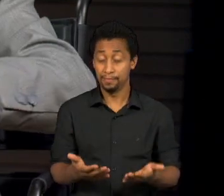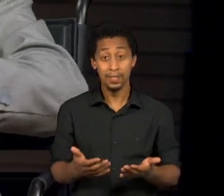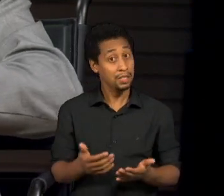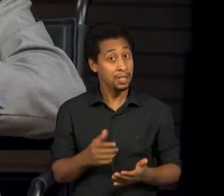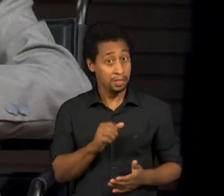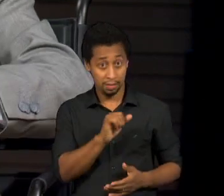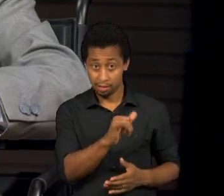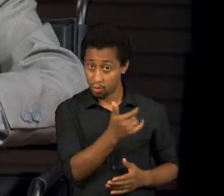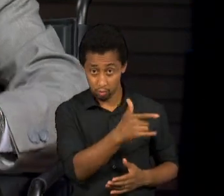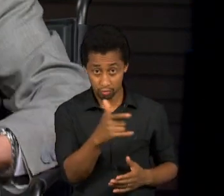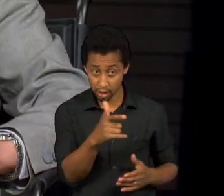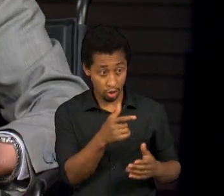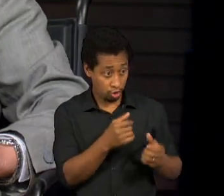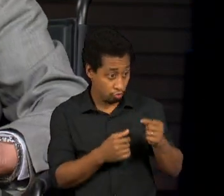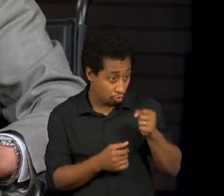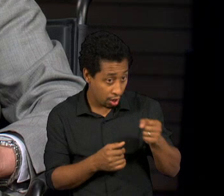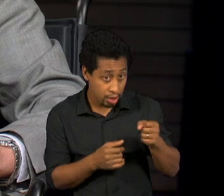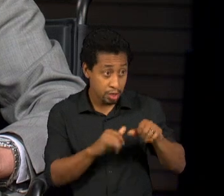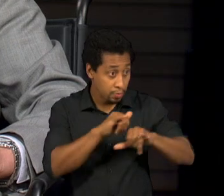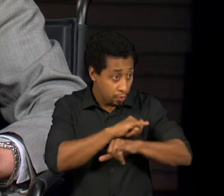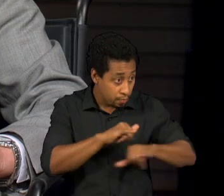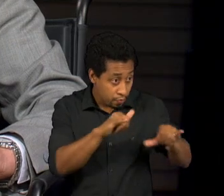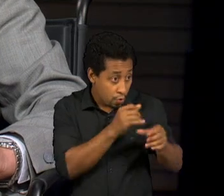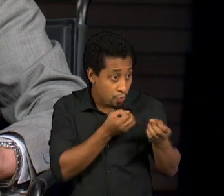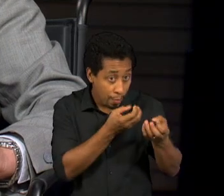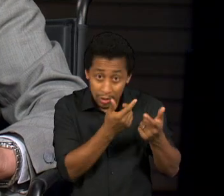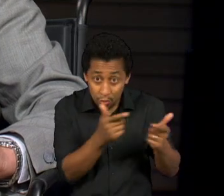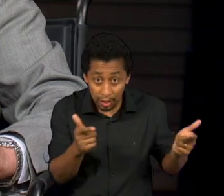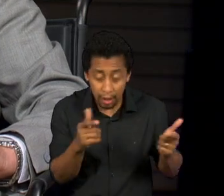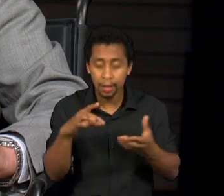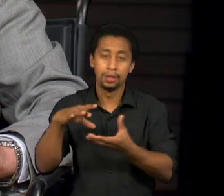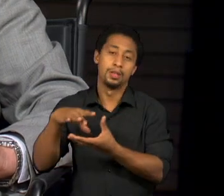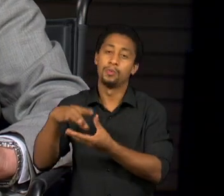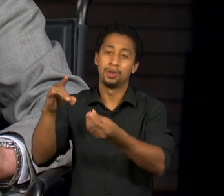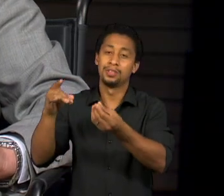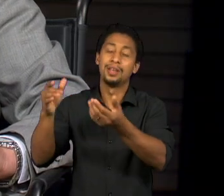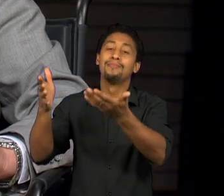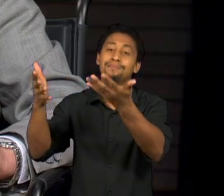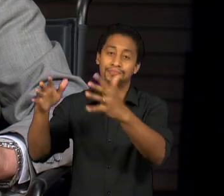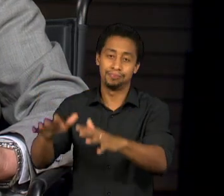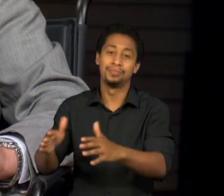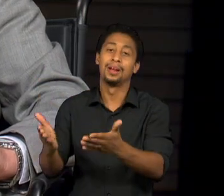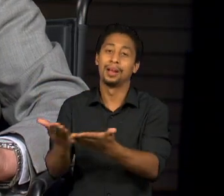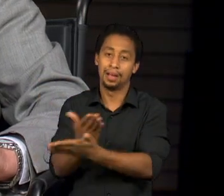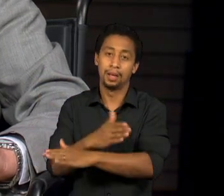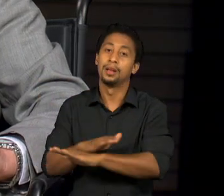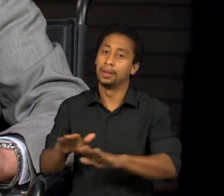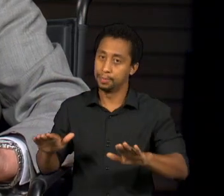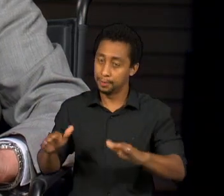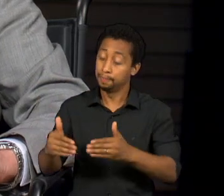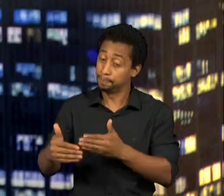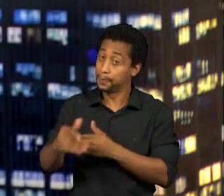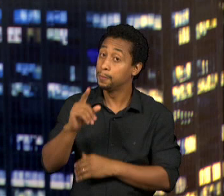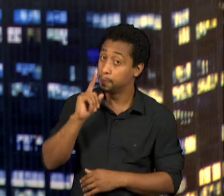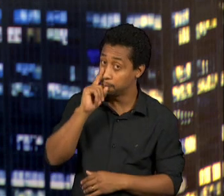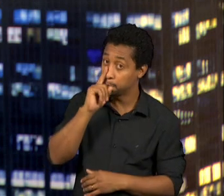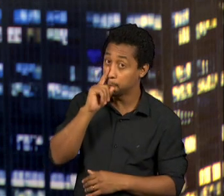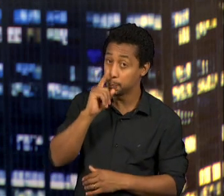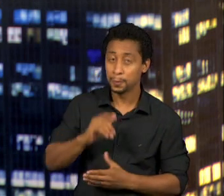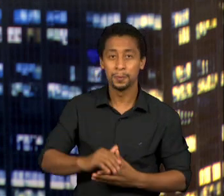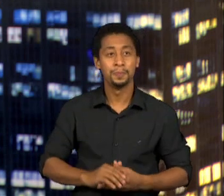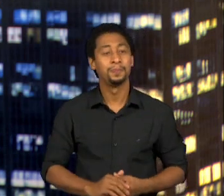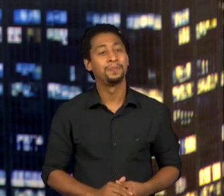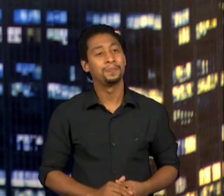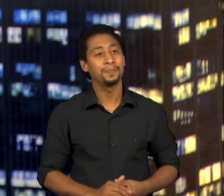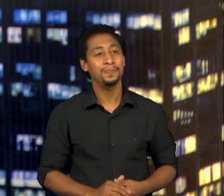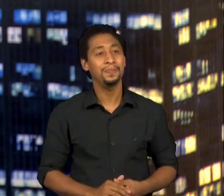teremos mais democracia e cada vez mais nós corremos risco nesse âmbito. Monforte, aqui